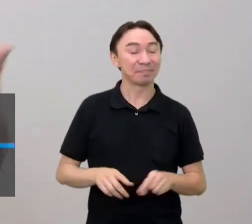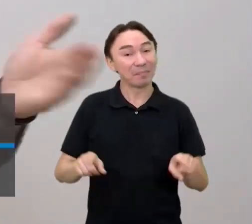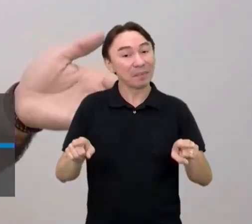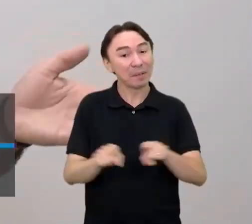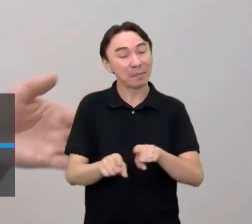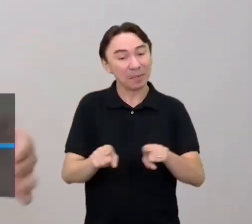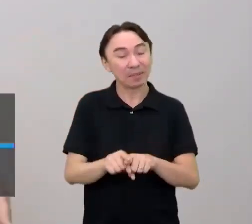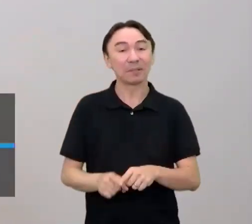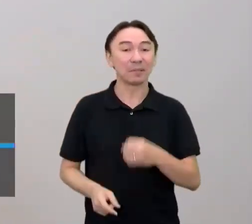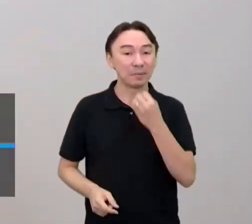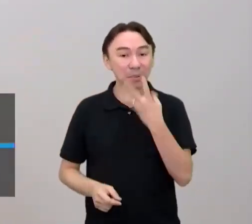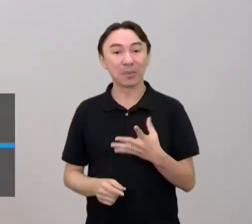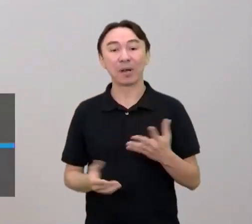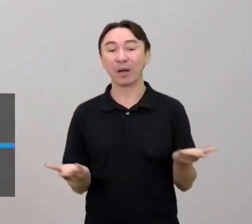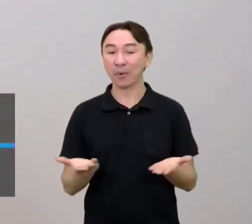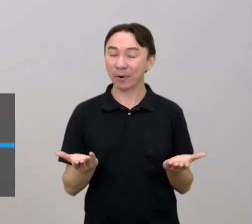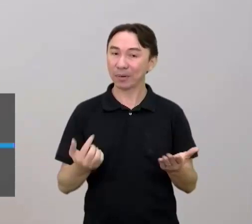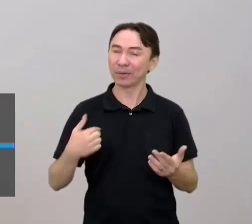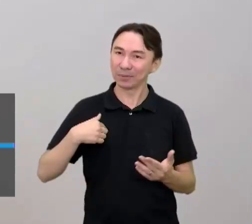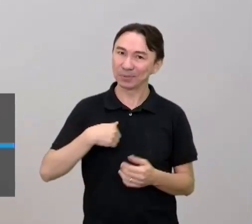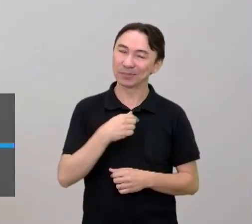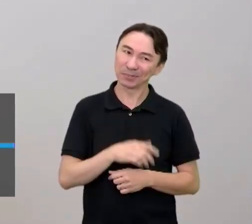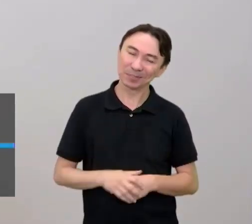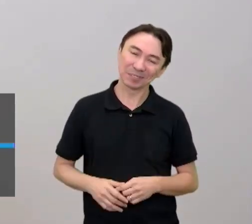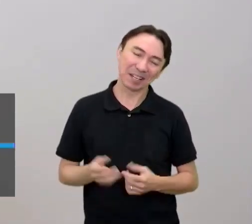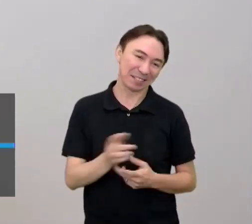minha pitada de historiador agora, né?